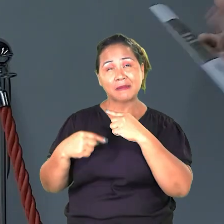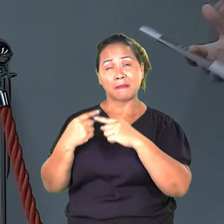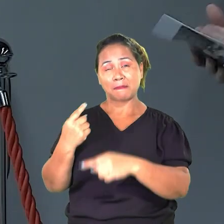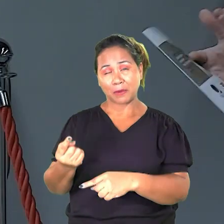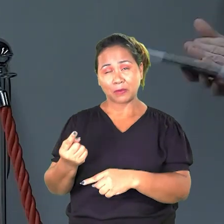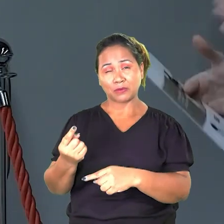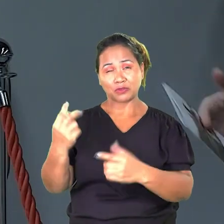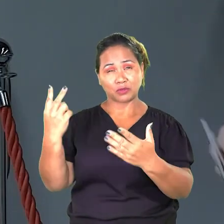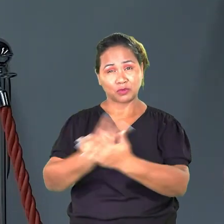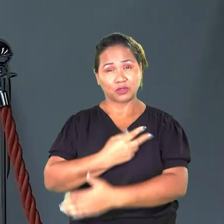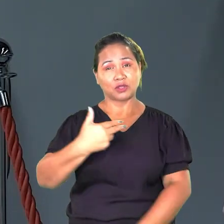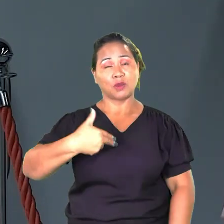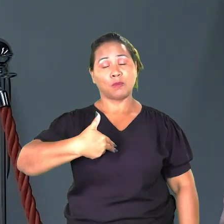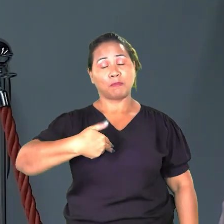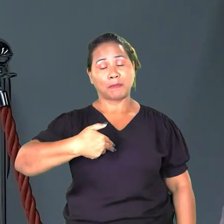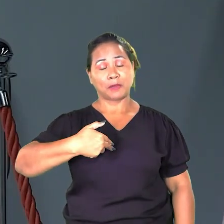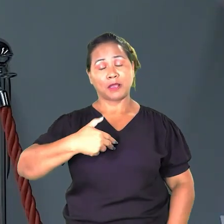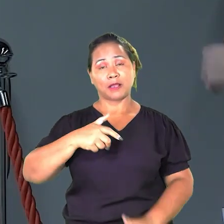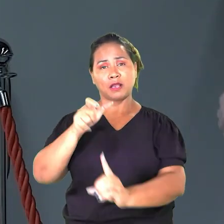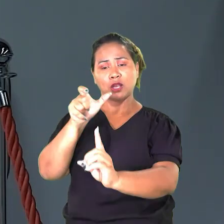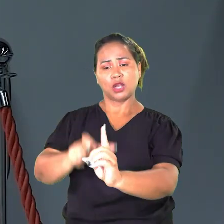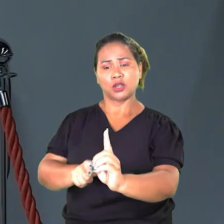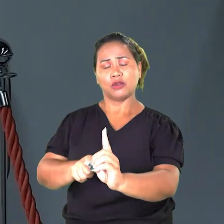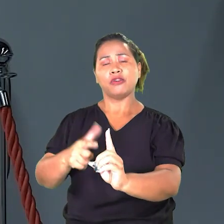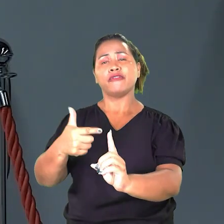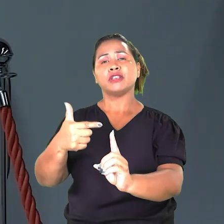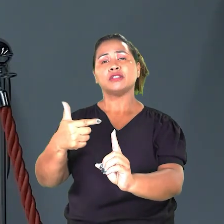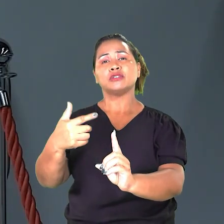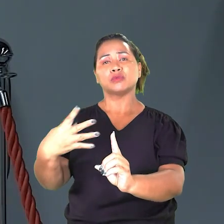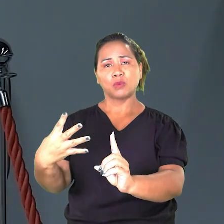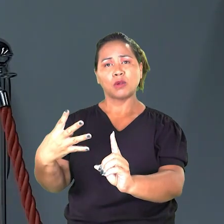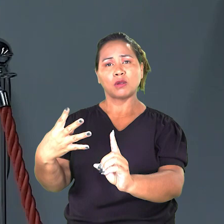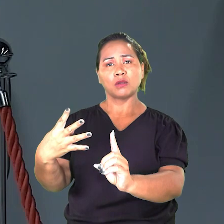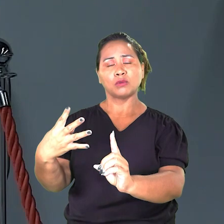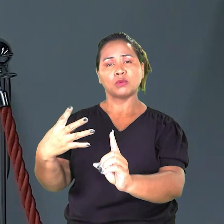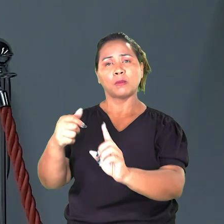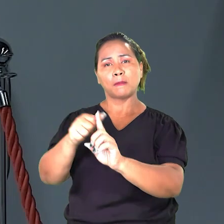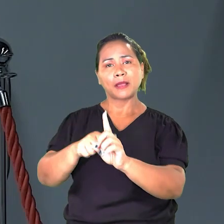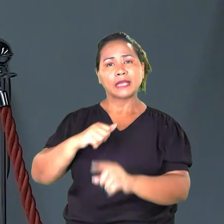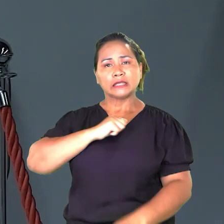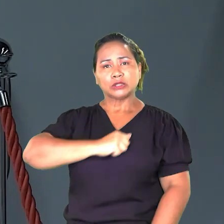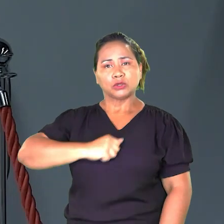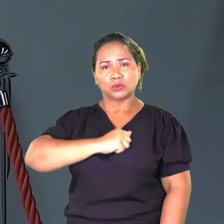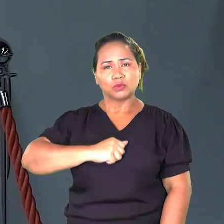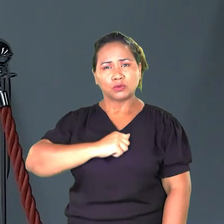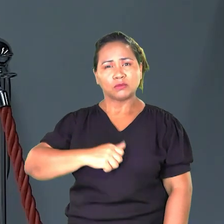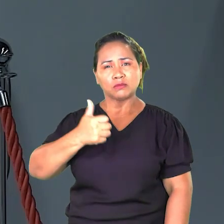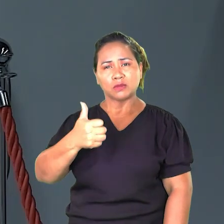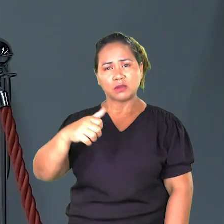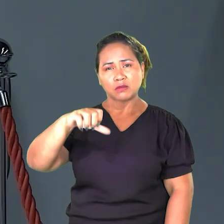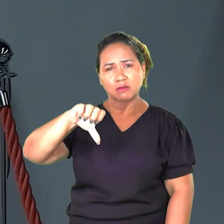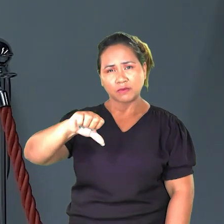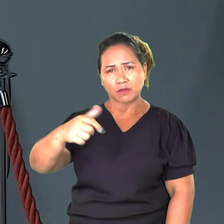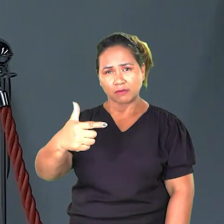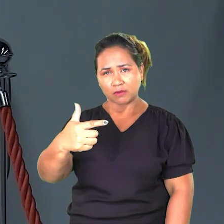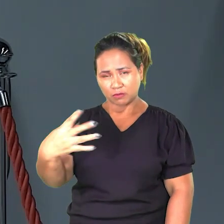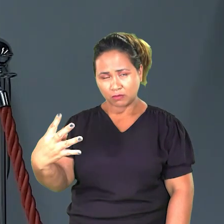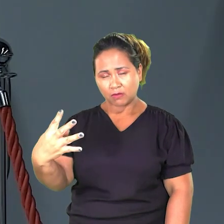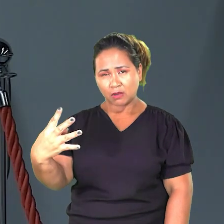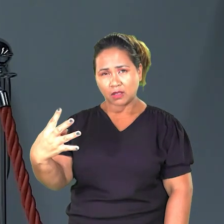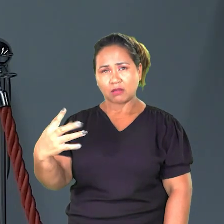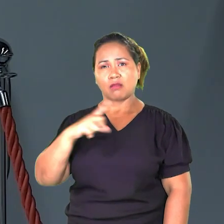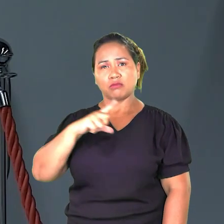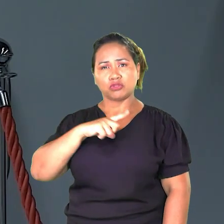Pois bem, logo após o suicídio de Getúlio Vargas, em 24 de agosto de